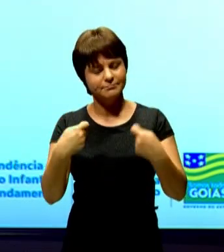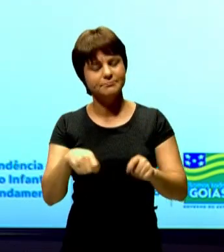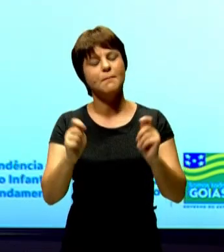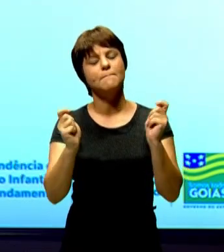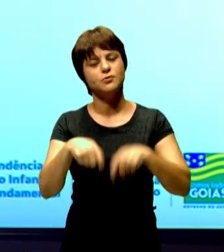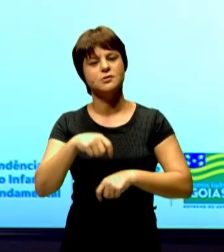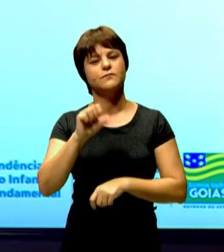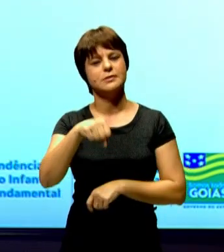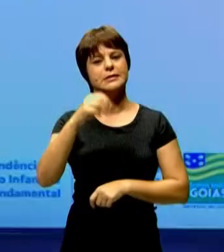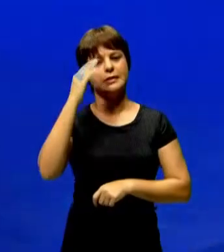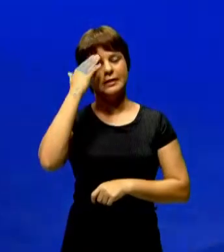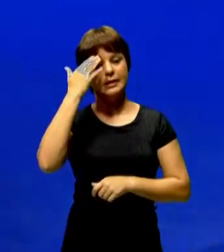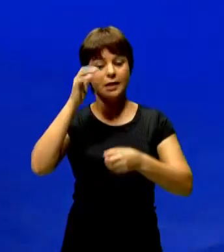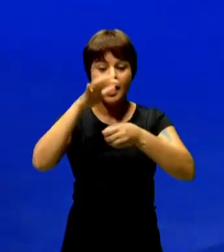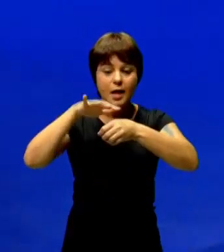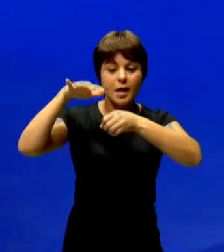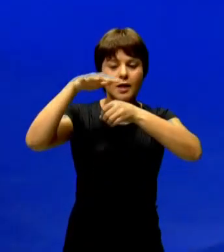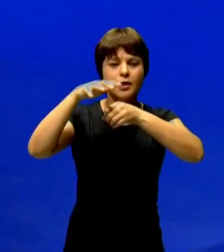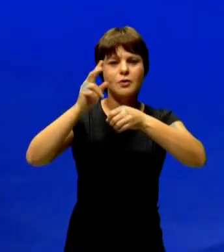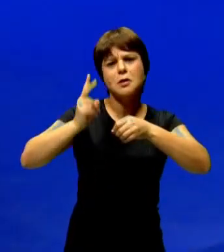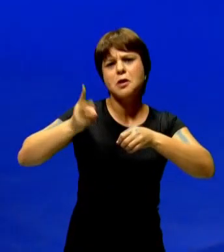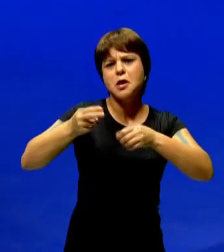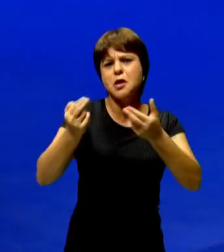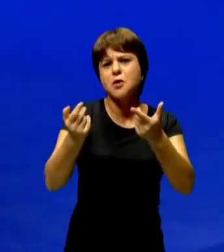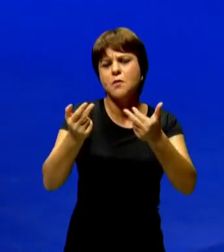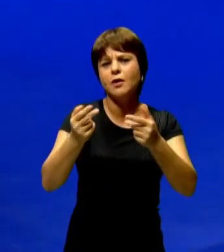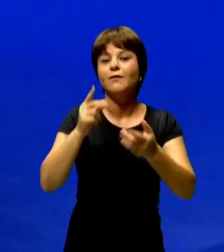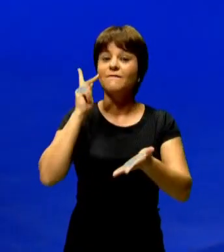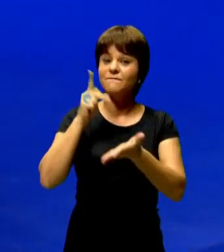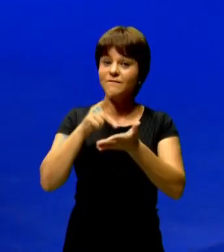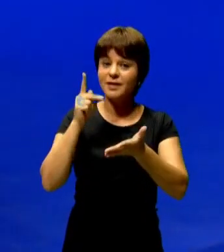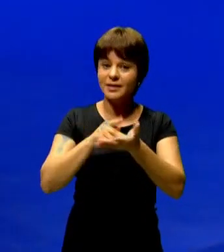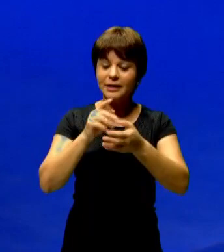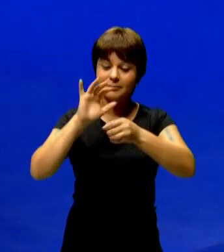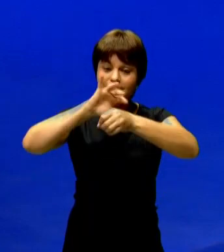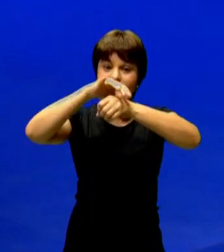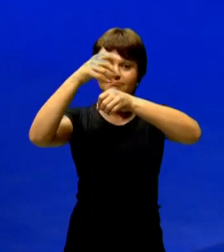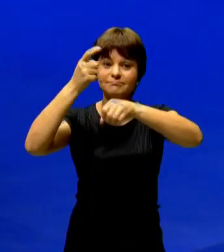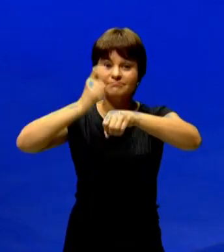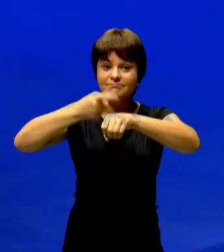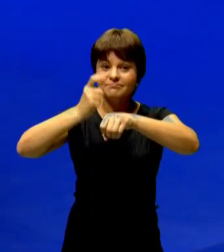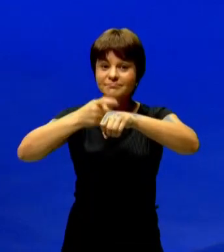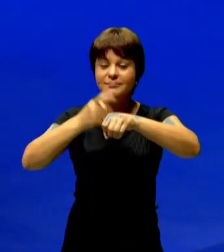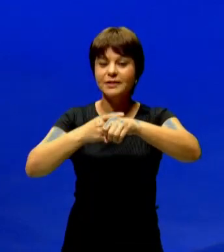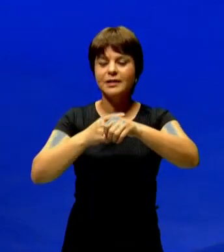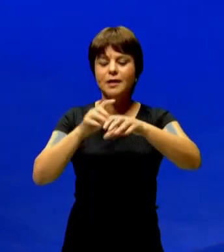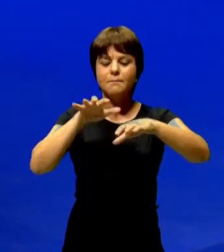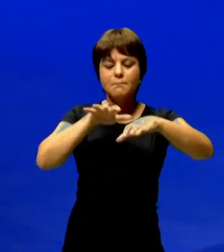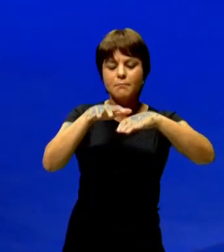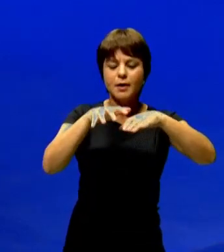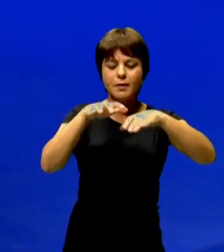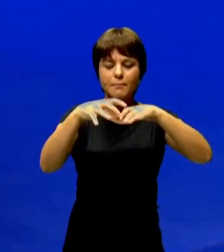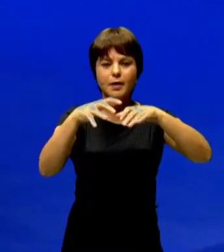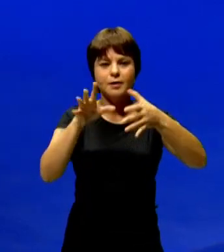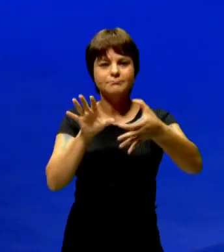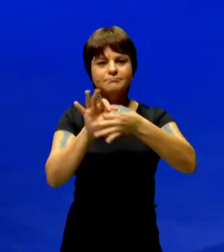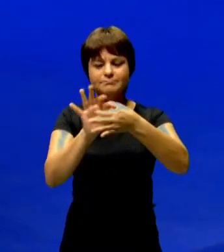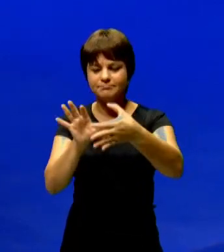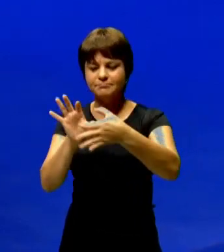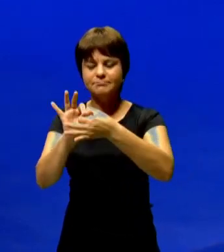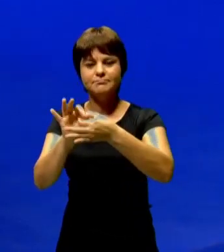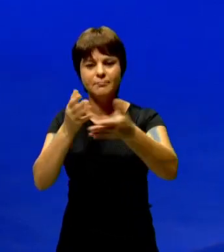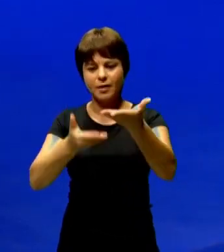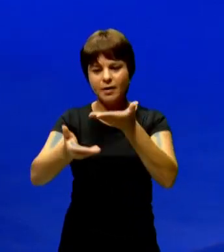mais superiores não são contínuas. Na verdade, a litosfera é feita de vários blocos interagindo entre